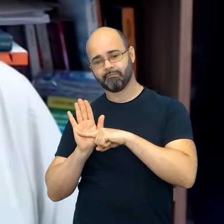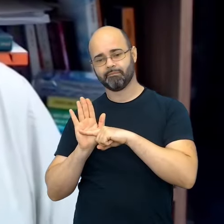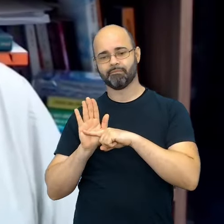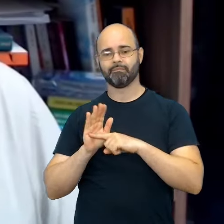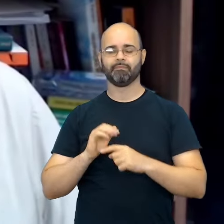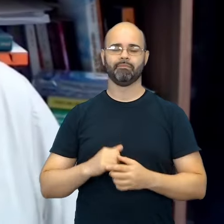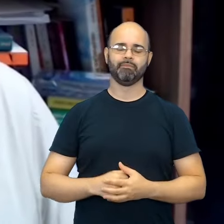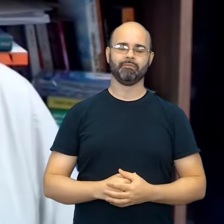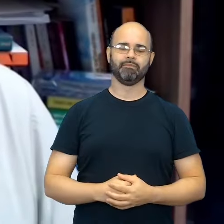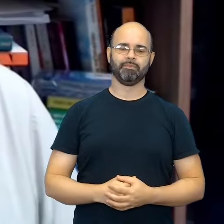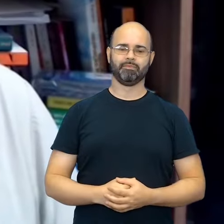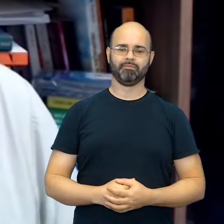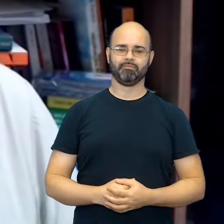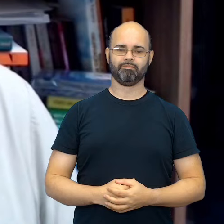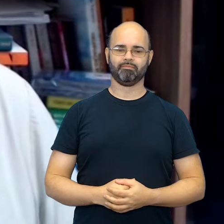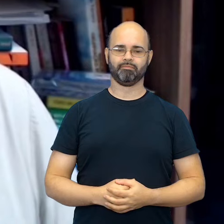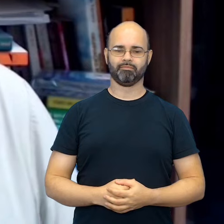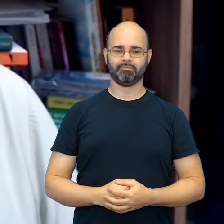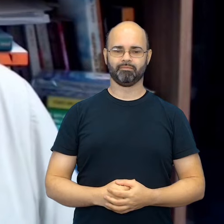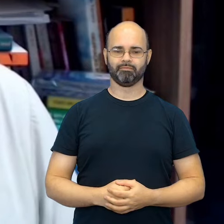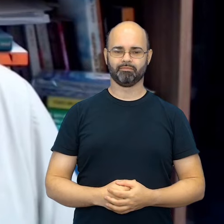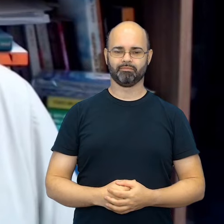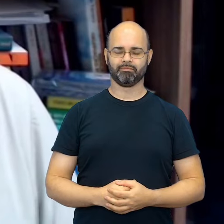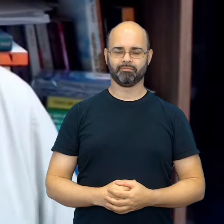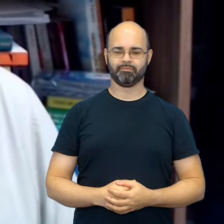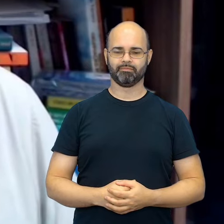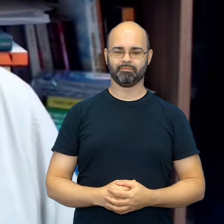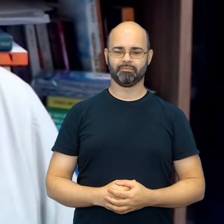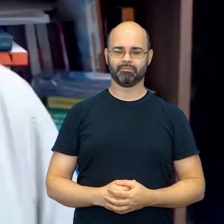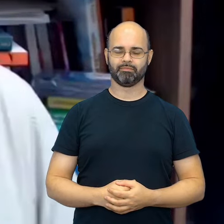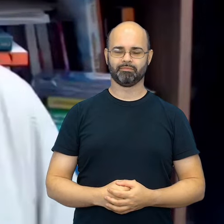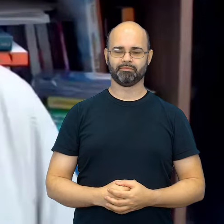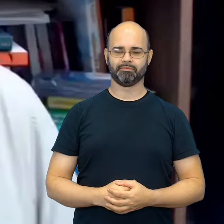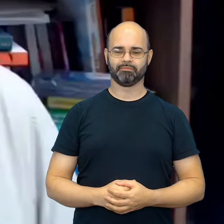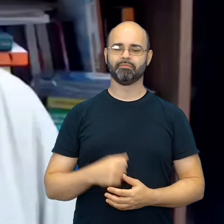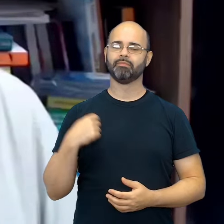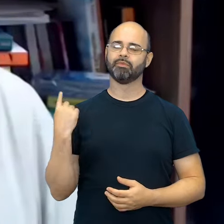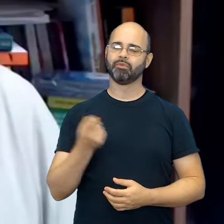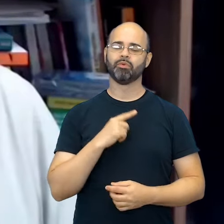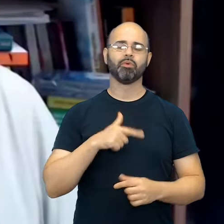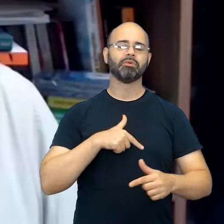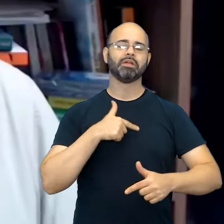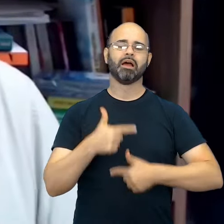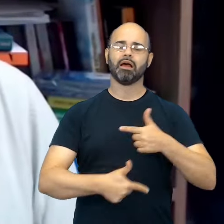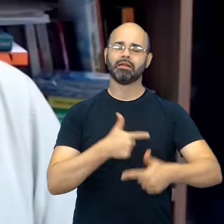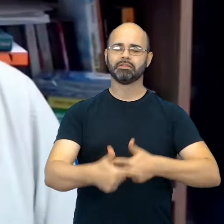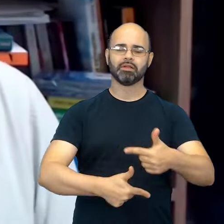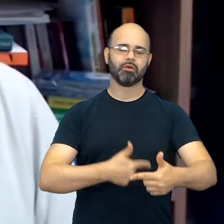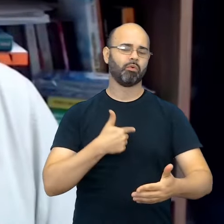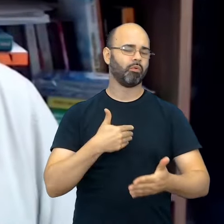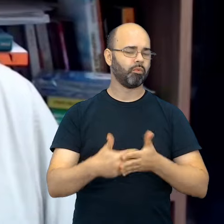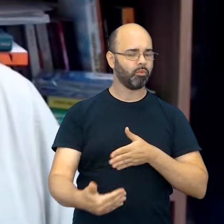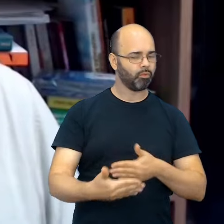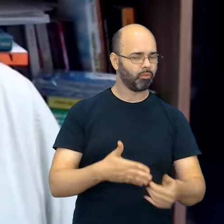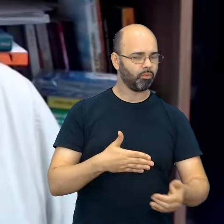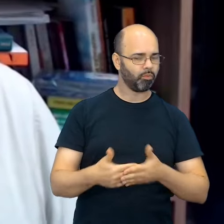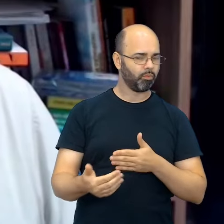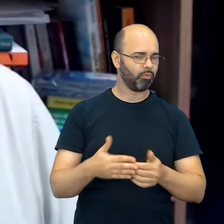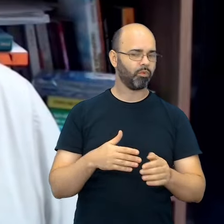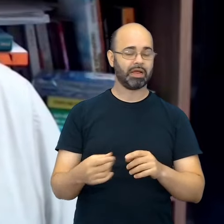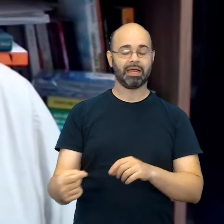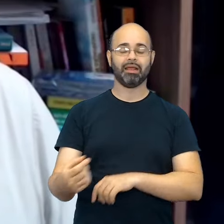e nenhuma ação que nós desenvolvemos, ação ou reação, né, é dissociada